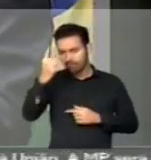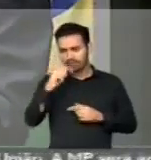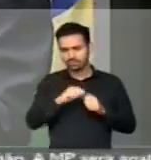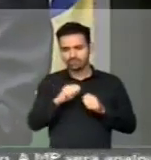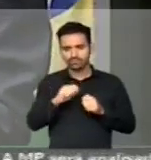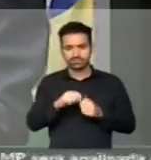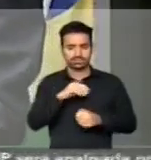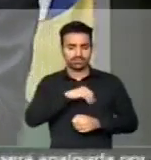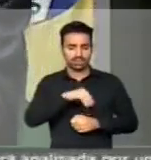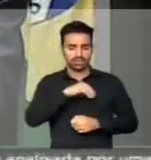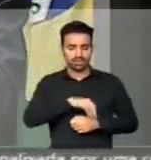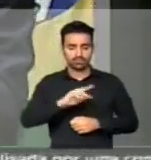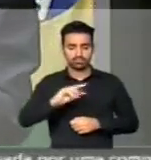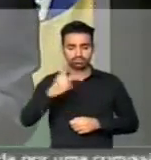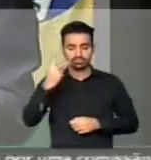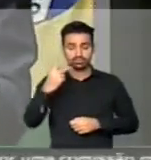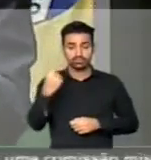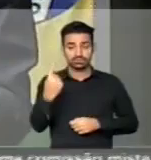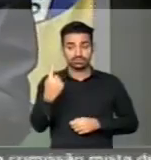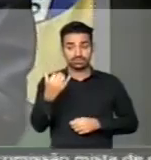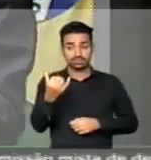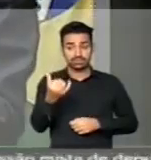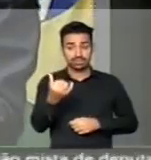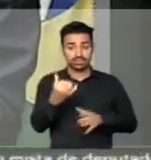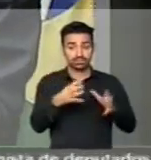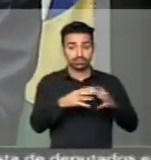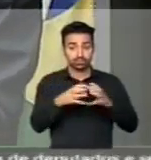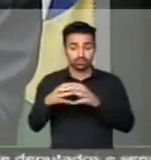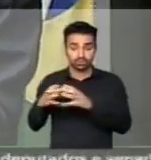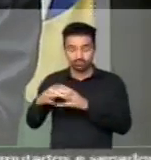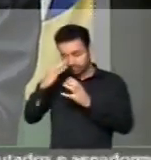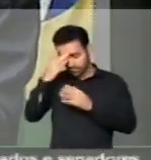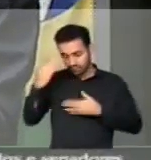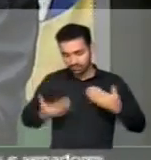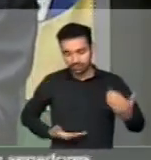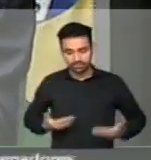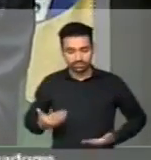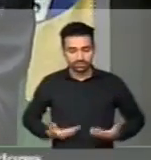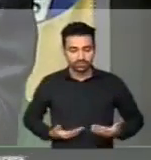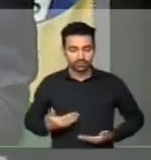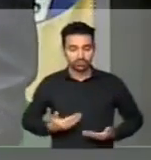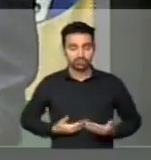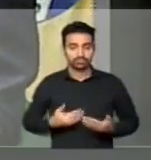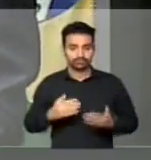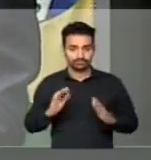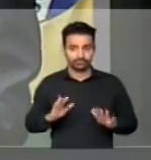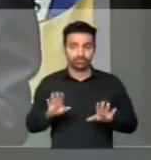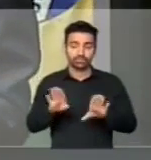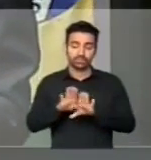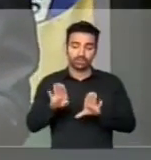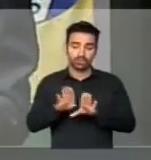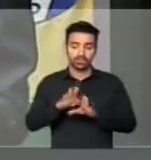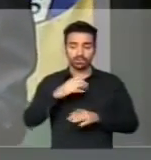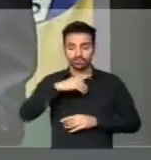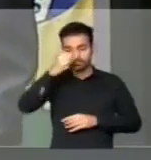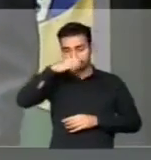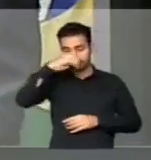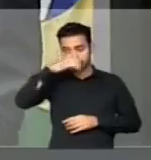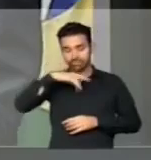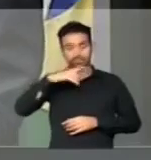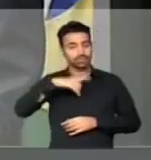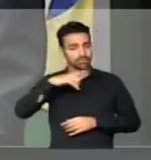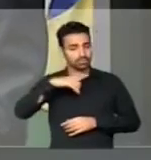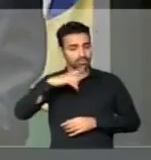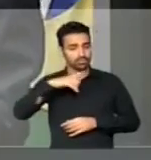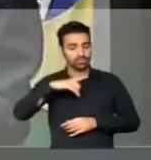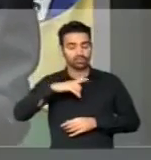reajustes salariais a 16 categorias de servidores e aos deslizes cometidos na formação